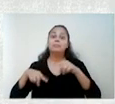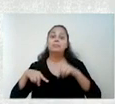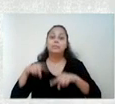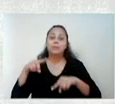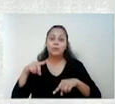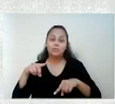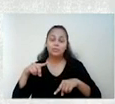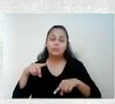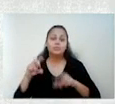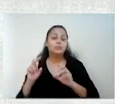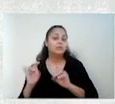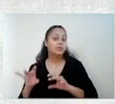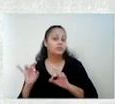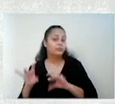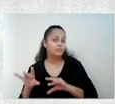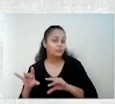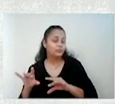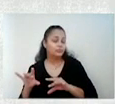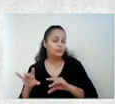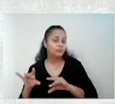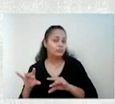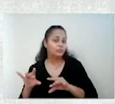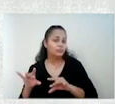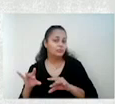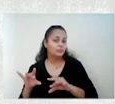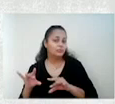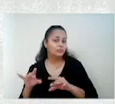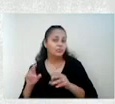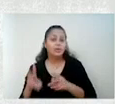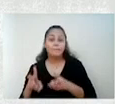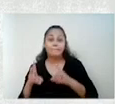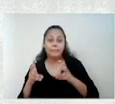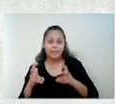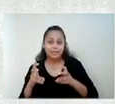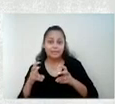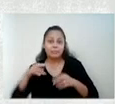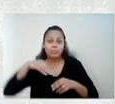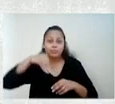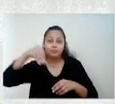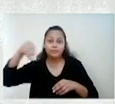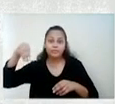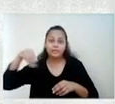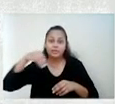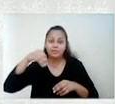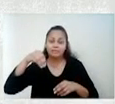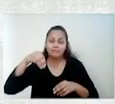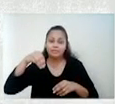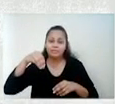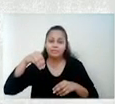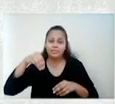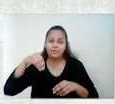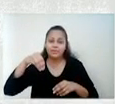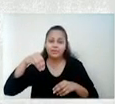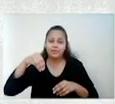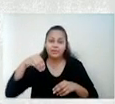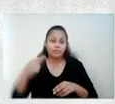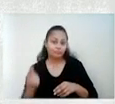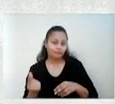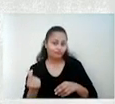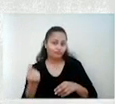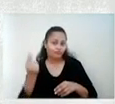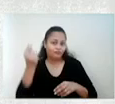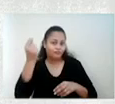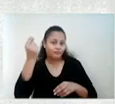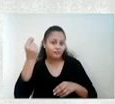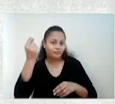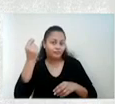que eram comercializados. Né? Mas percebam, os temperos, por exemplo, tinham um valor muito interessante